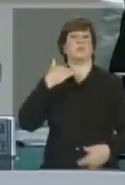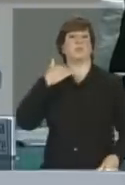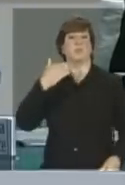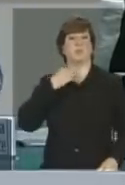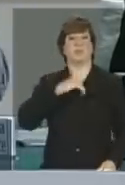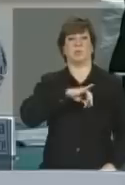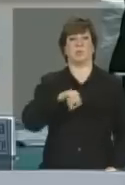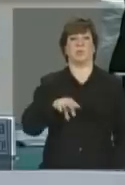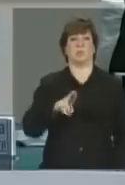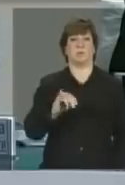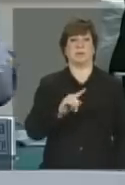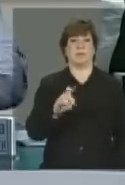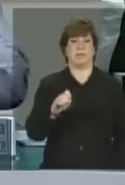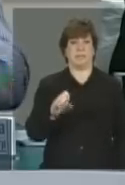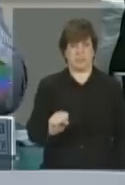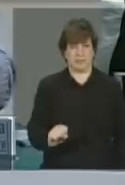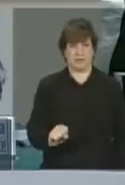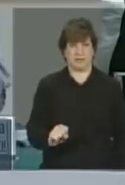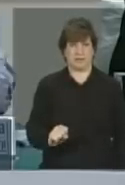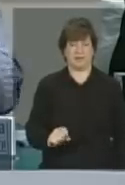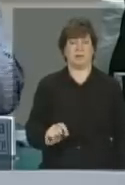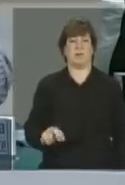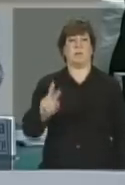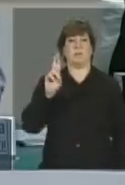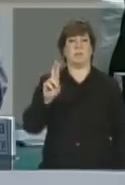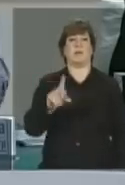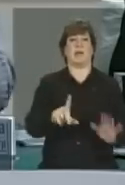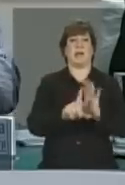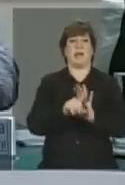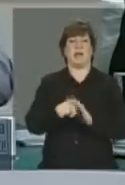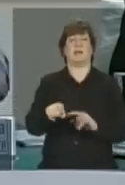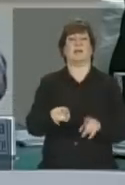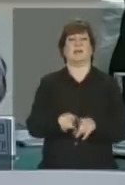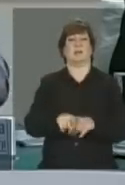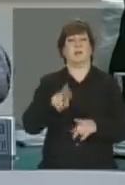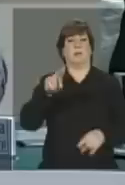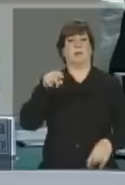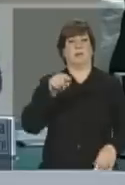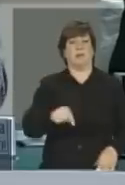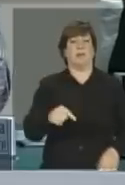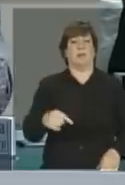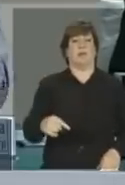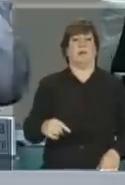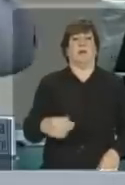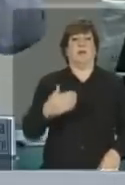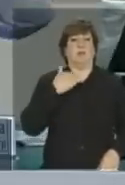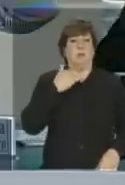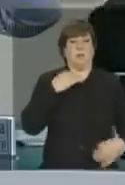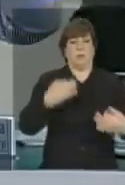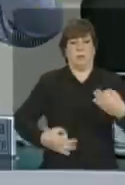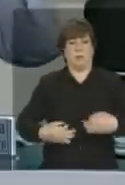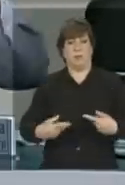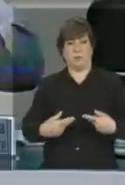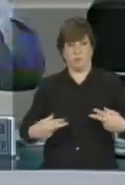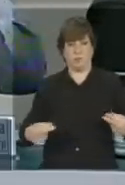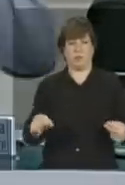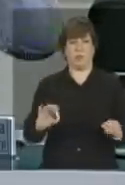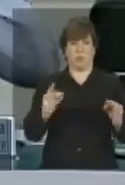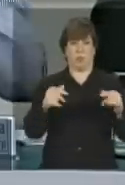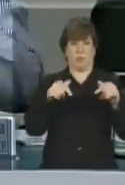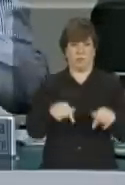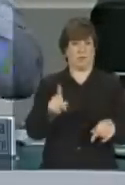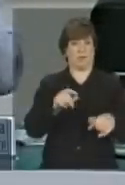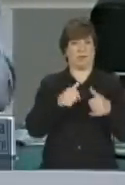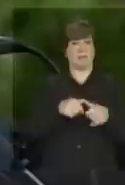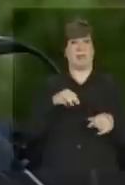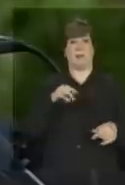trabalhando exatamente o papel da legislação, o papel da lei, o papel do juiz naquilo que é o desenvolvimento sustentável. Tudo isso não está, supostamente, no mandato, mas